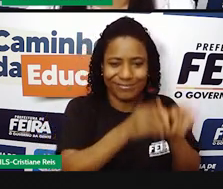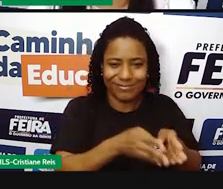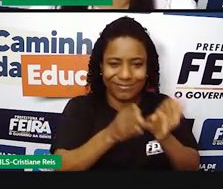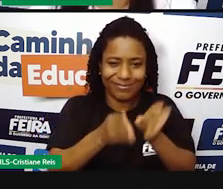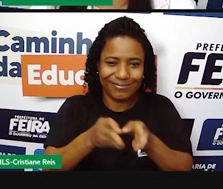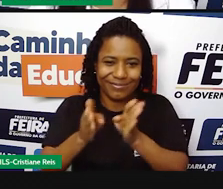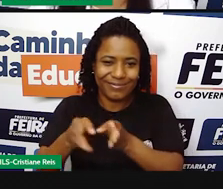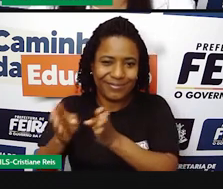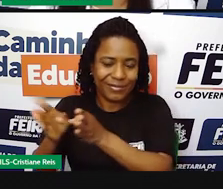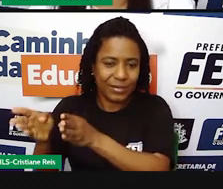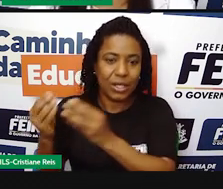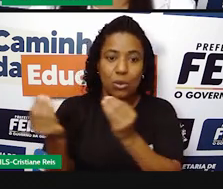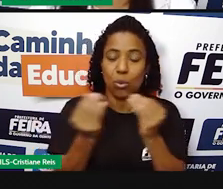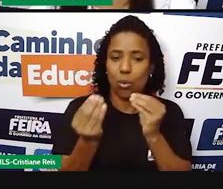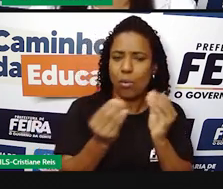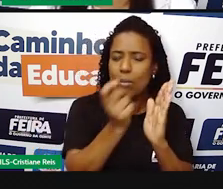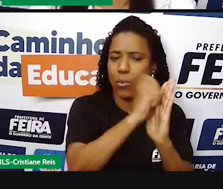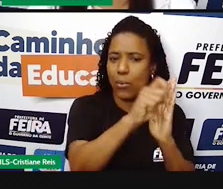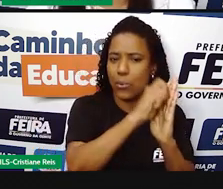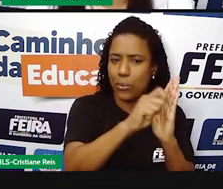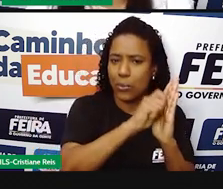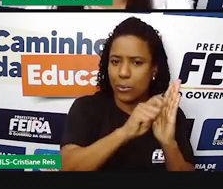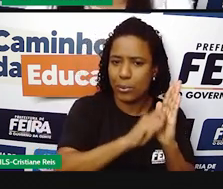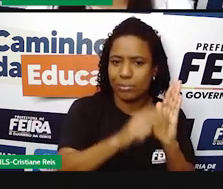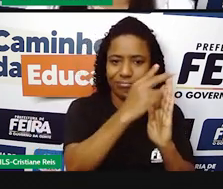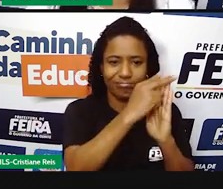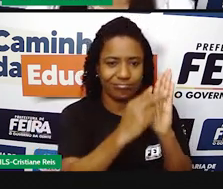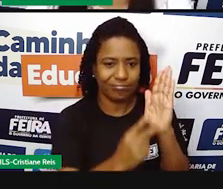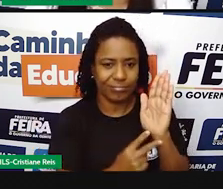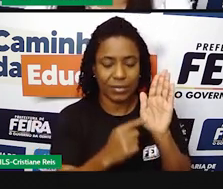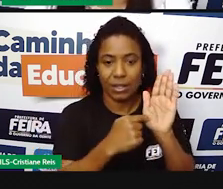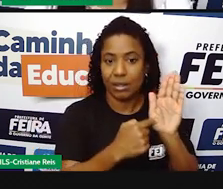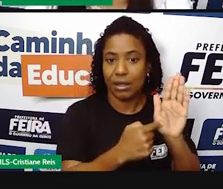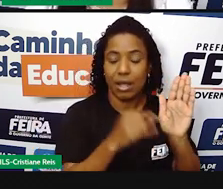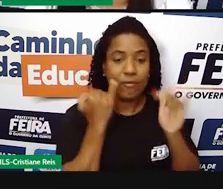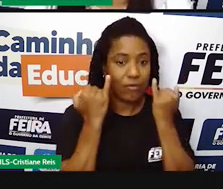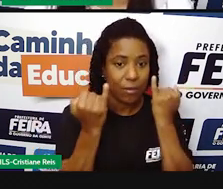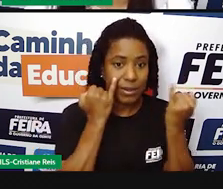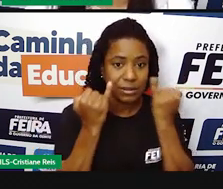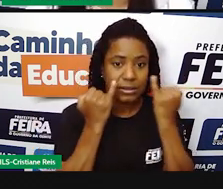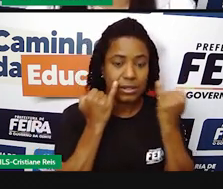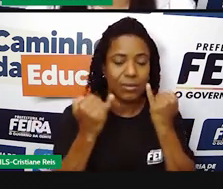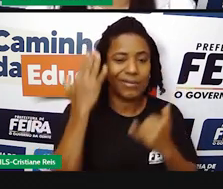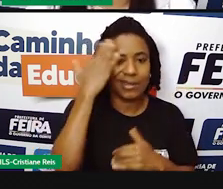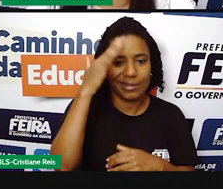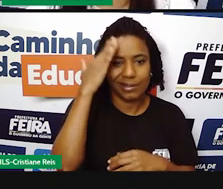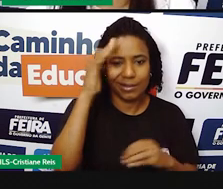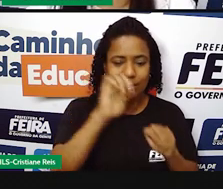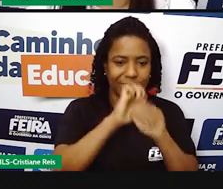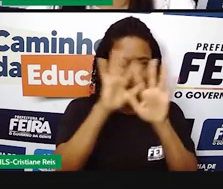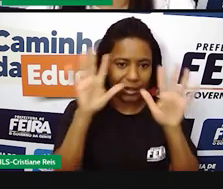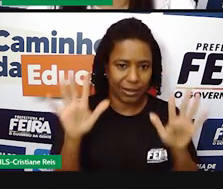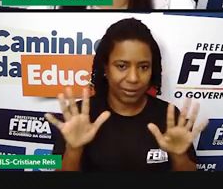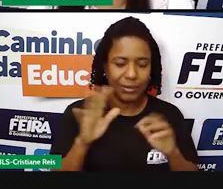sendo escrito, o que está sendo passado ali, das informações dos textos jornalísticos. No